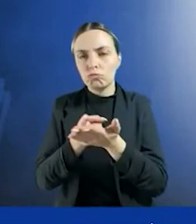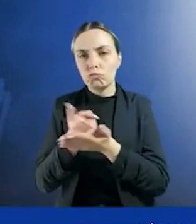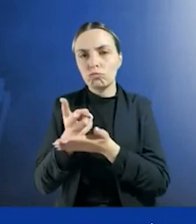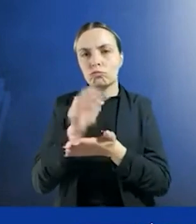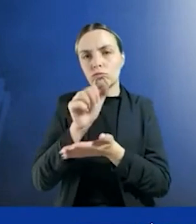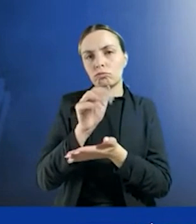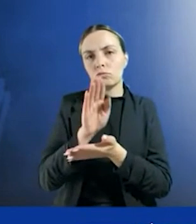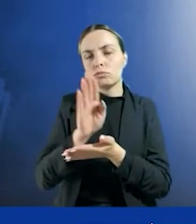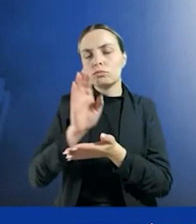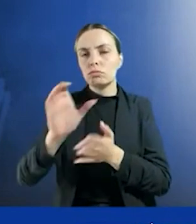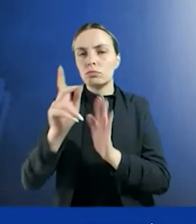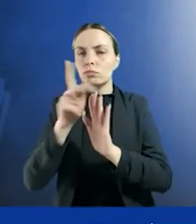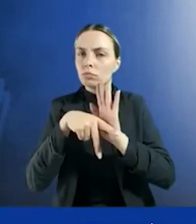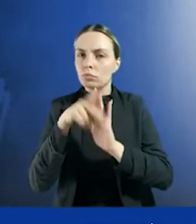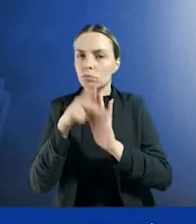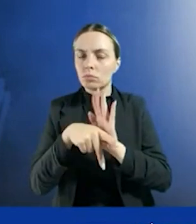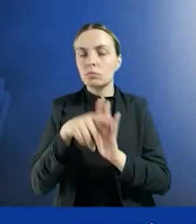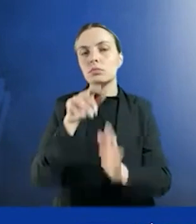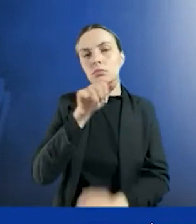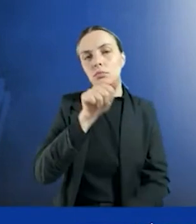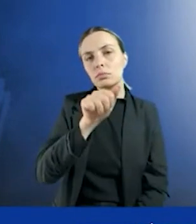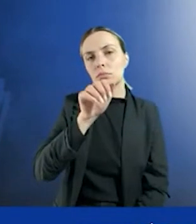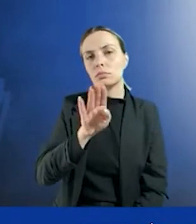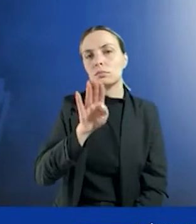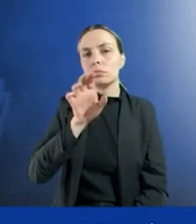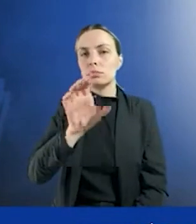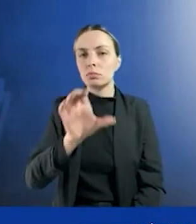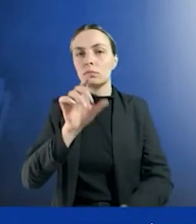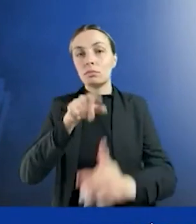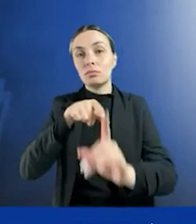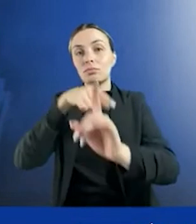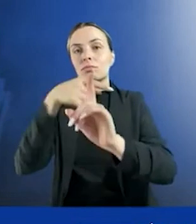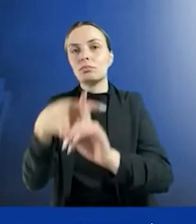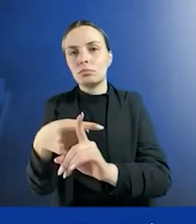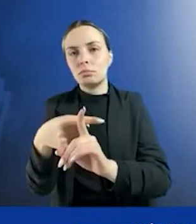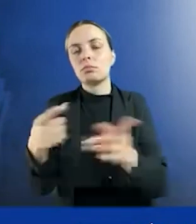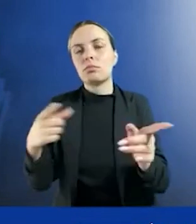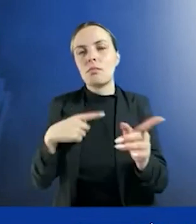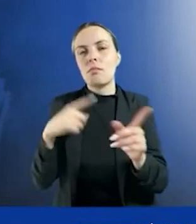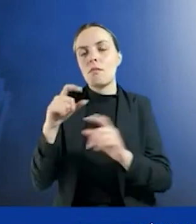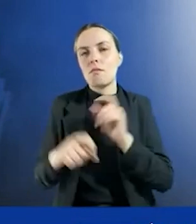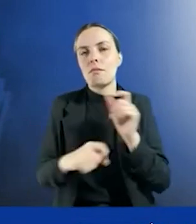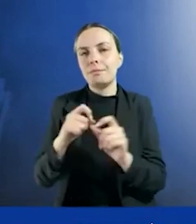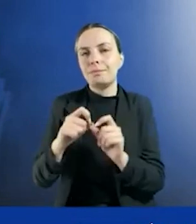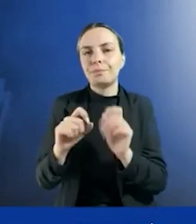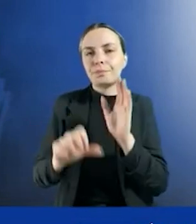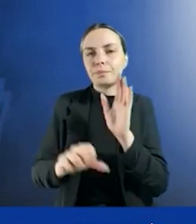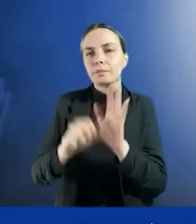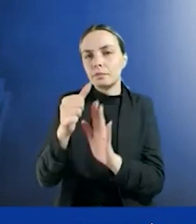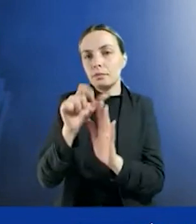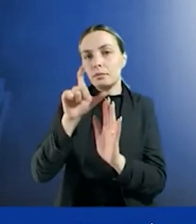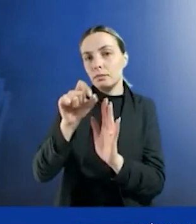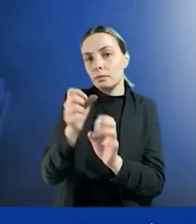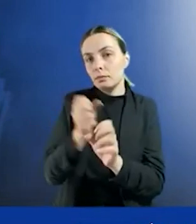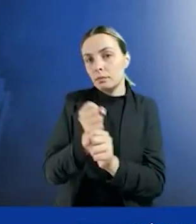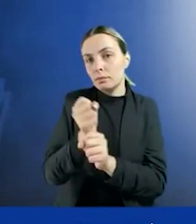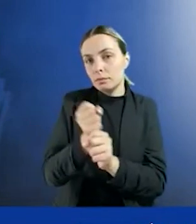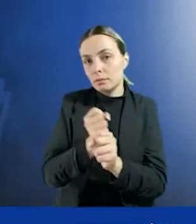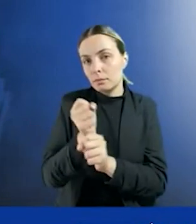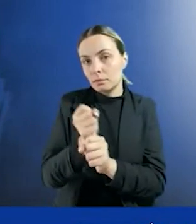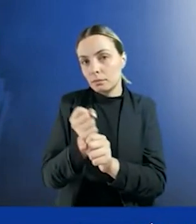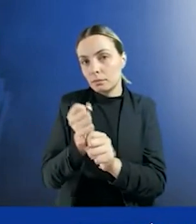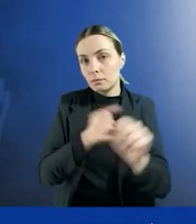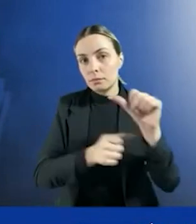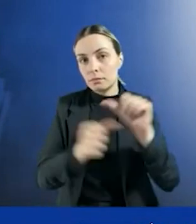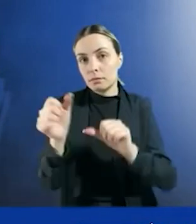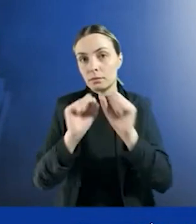plano ABC+. Nós tivemos, doutor Lau, nos primeiros 10 anos, uma adoção desses sistemas, do